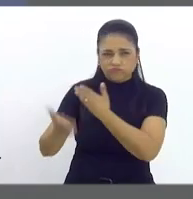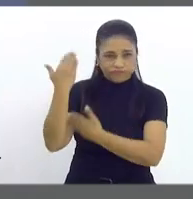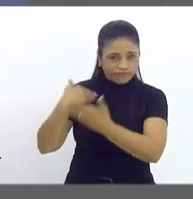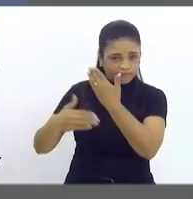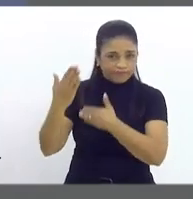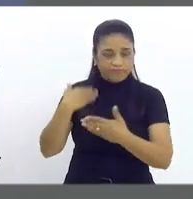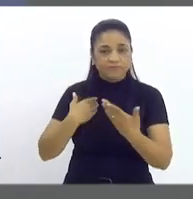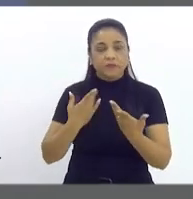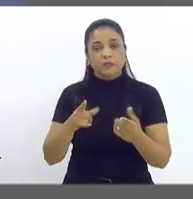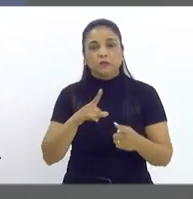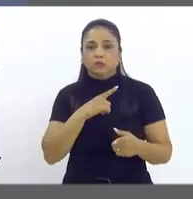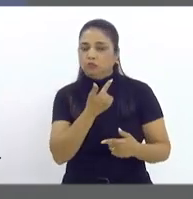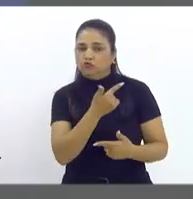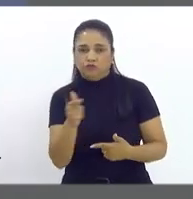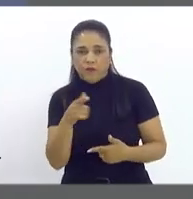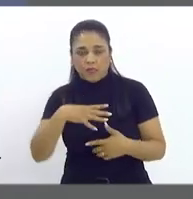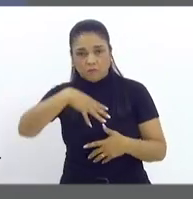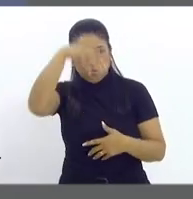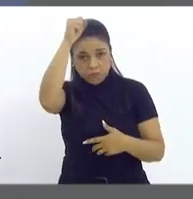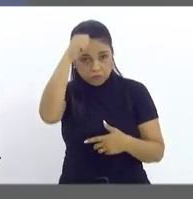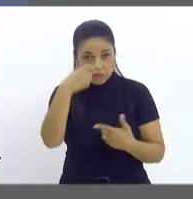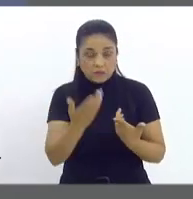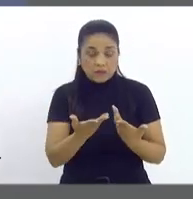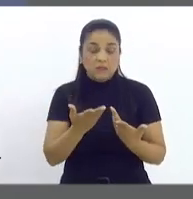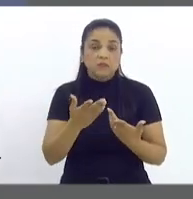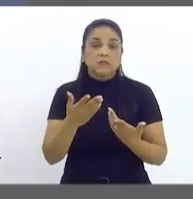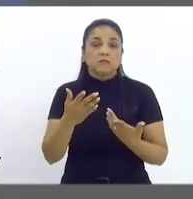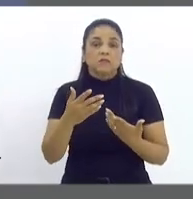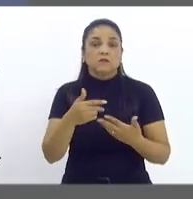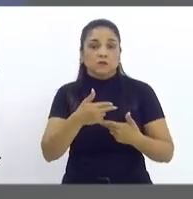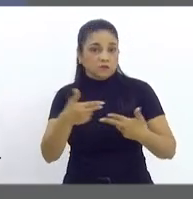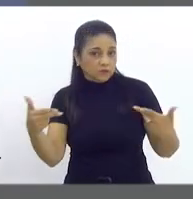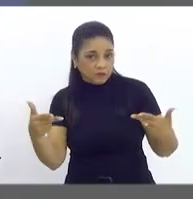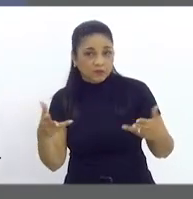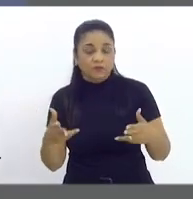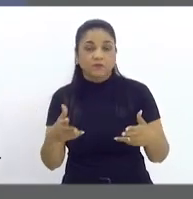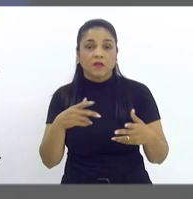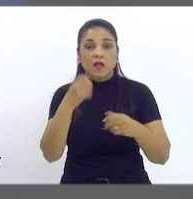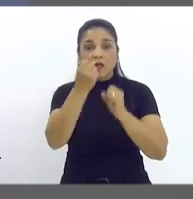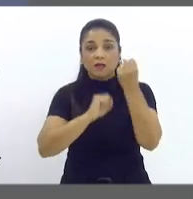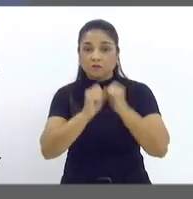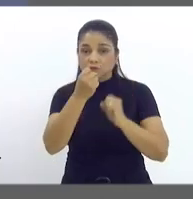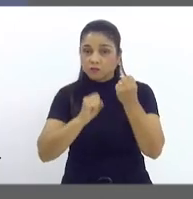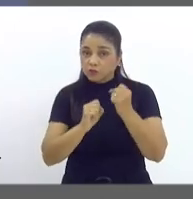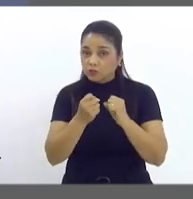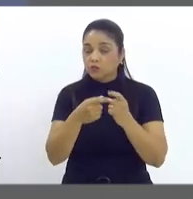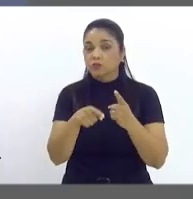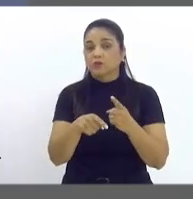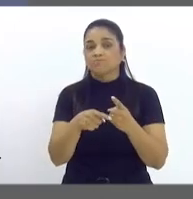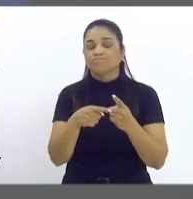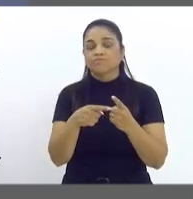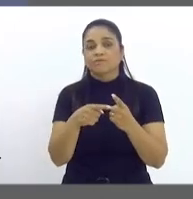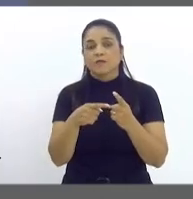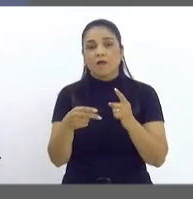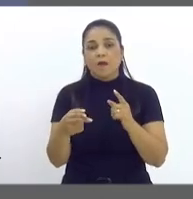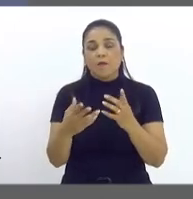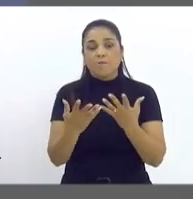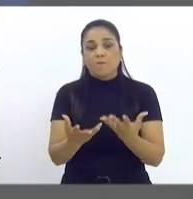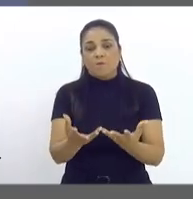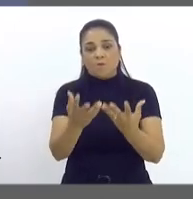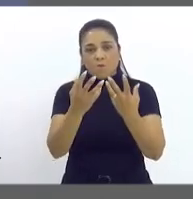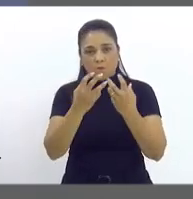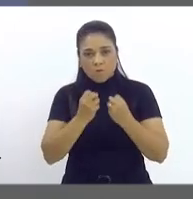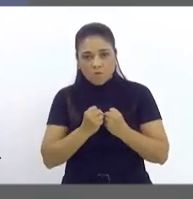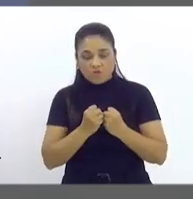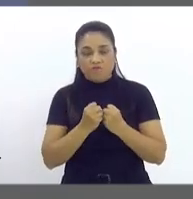tivesse apagão e essas questões, fez com que a indústria e o comércio tivessem que absorver essa variação de